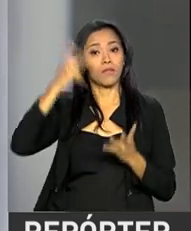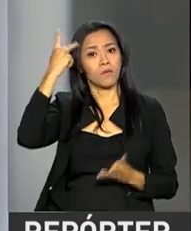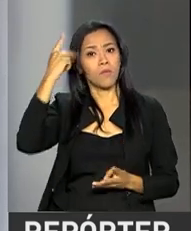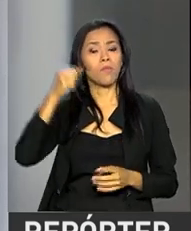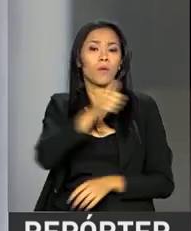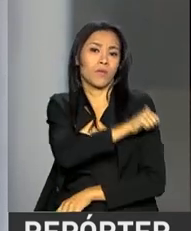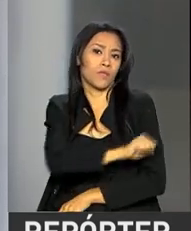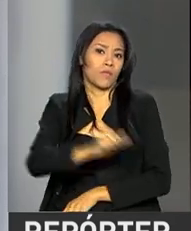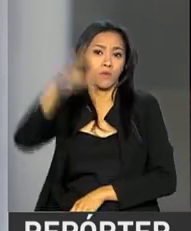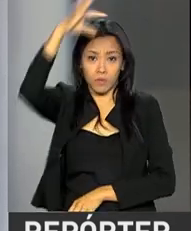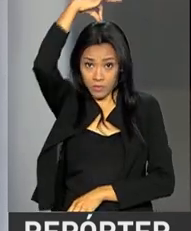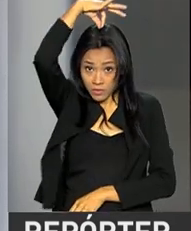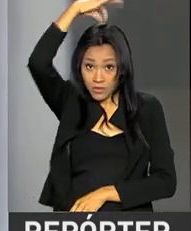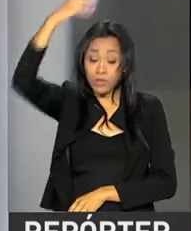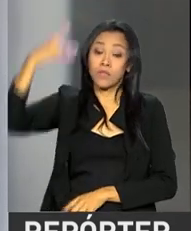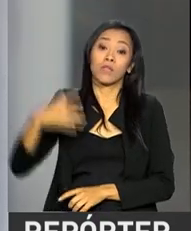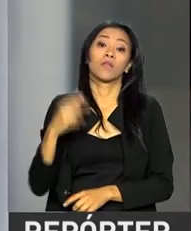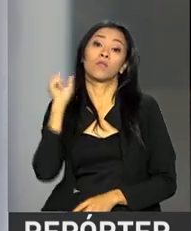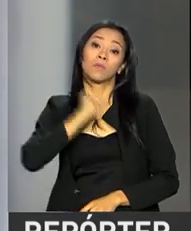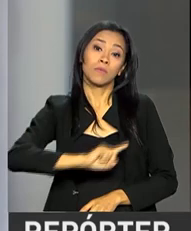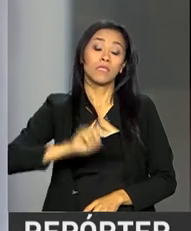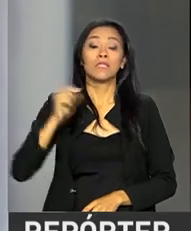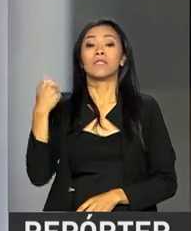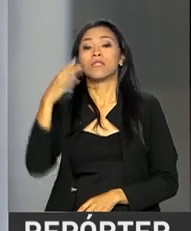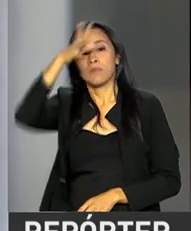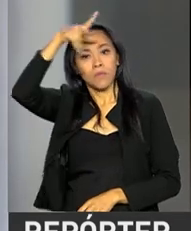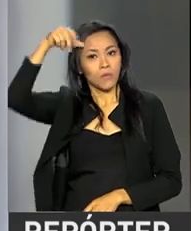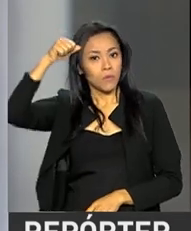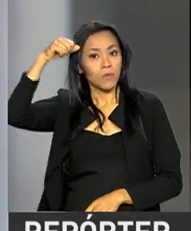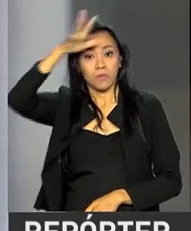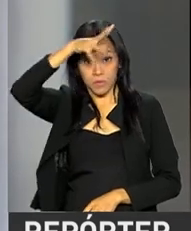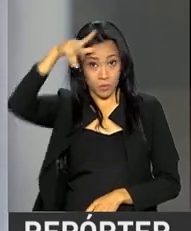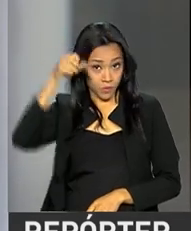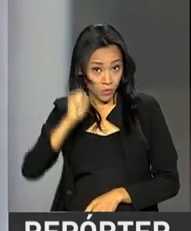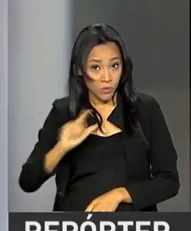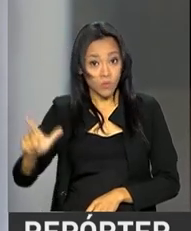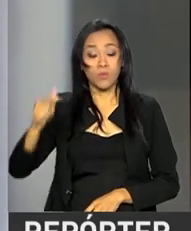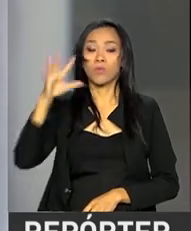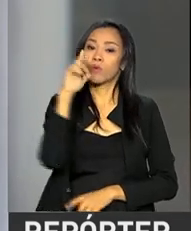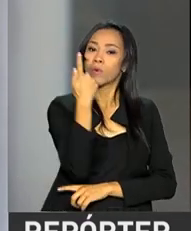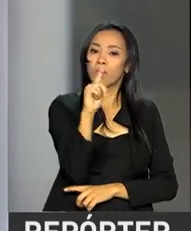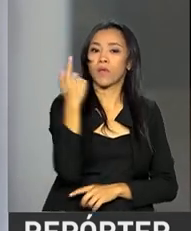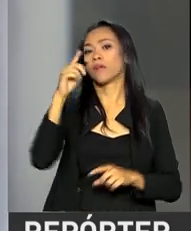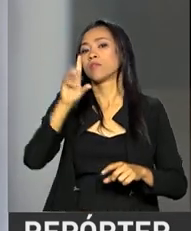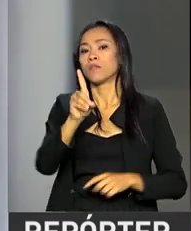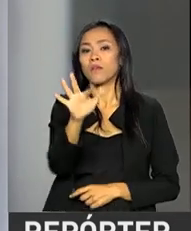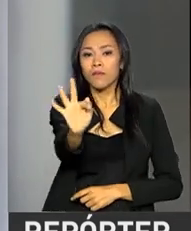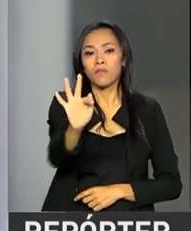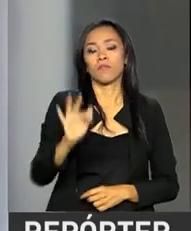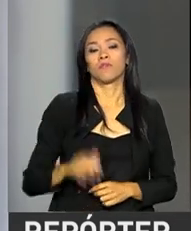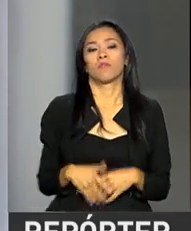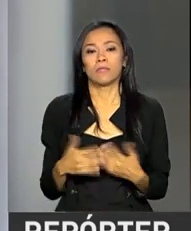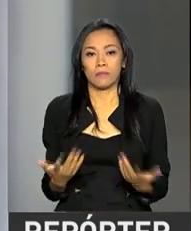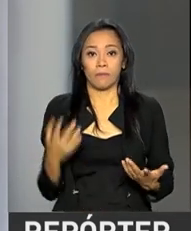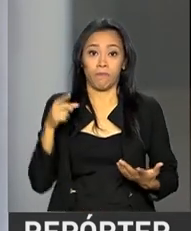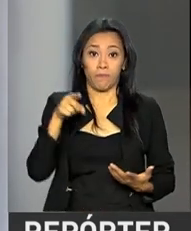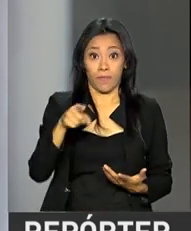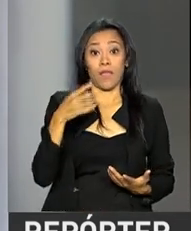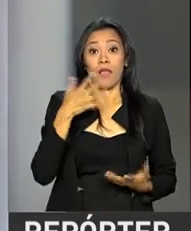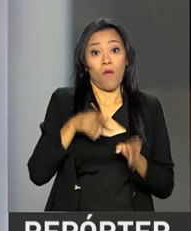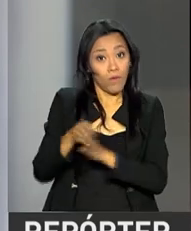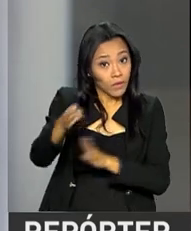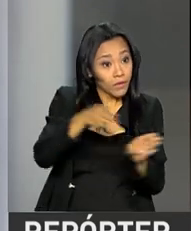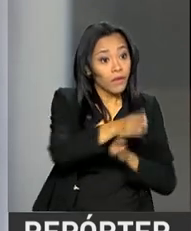espírito santo minas gerais mato grosso mato grosso do sul goiás e distrito federal é a infraero recomenda